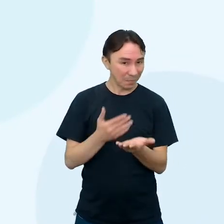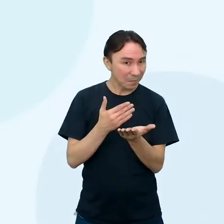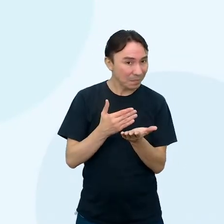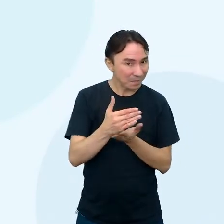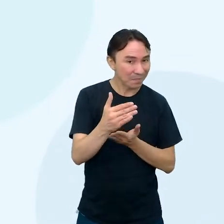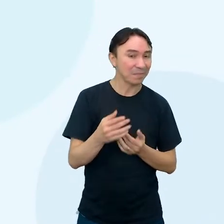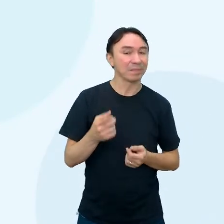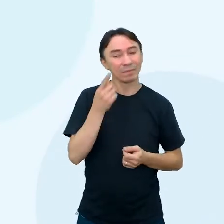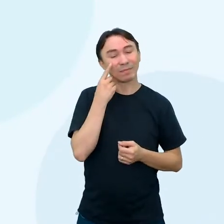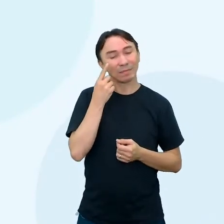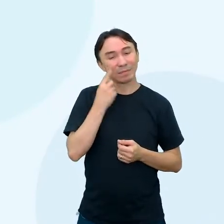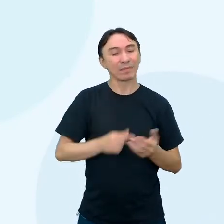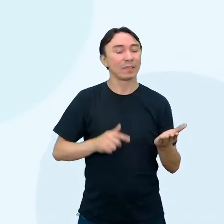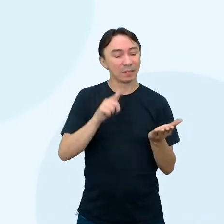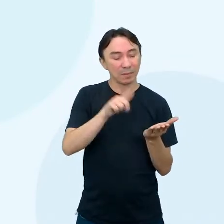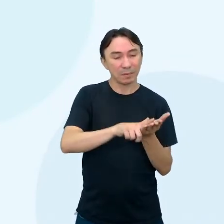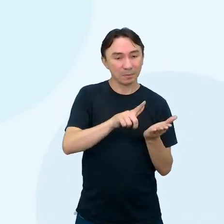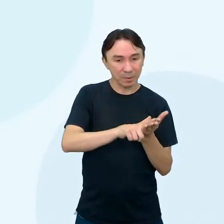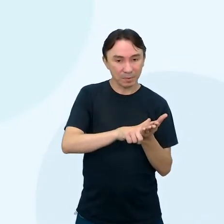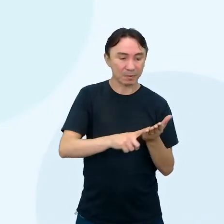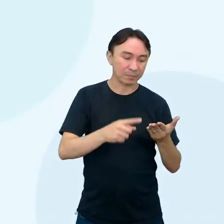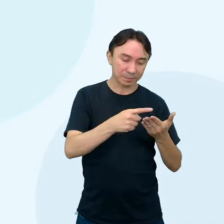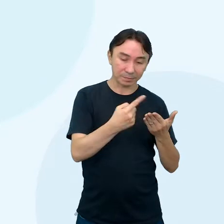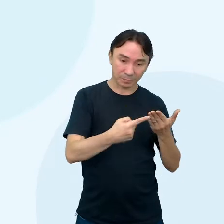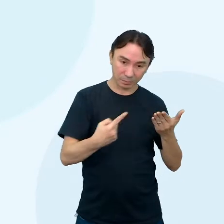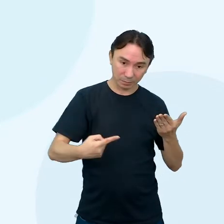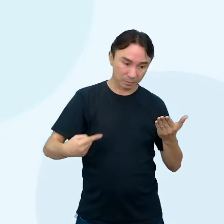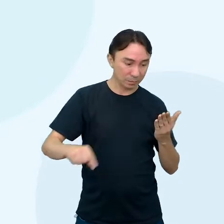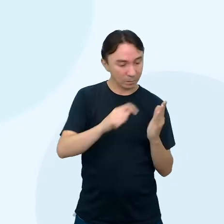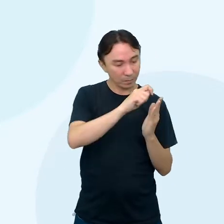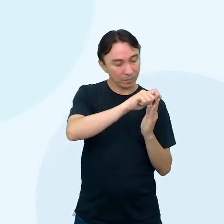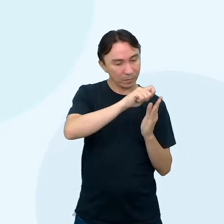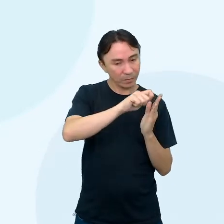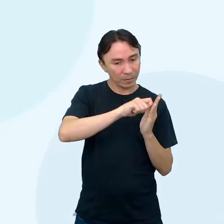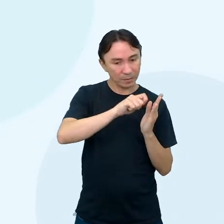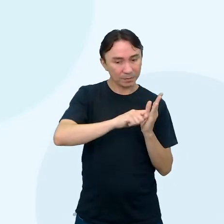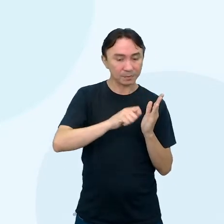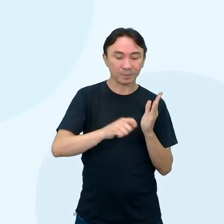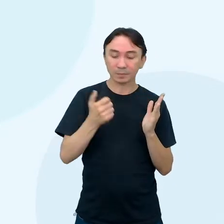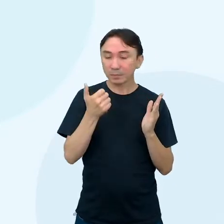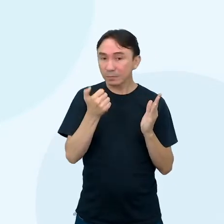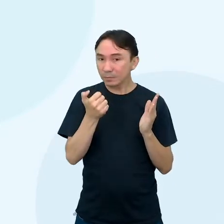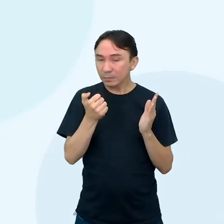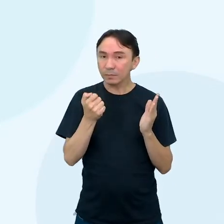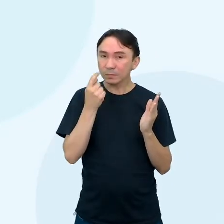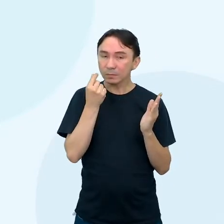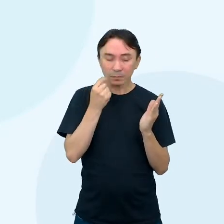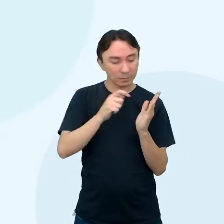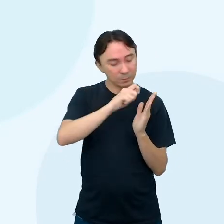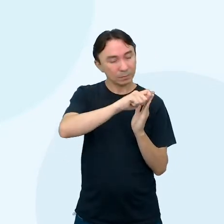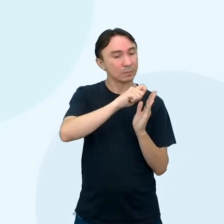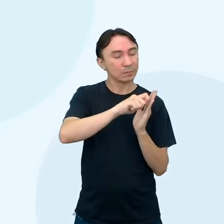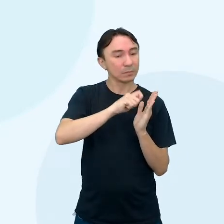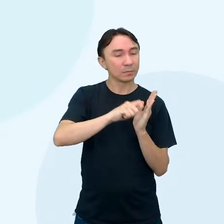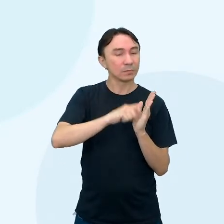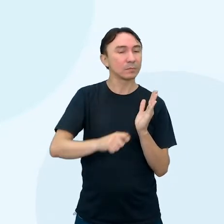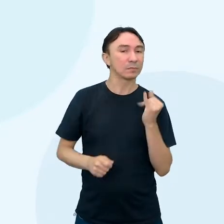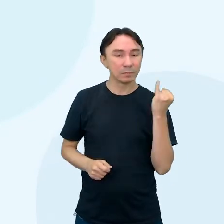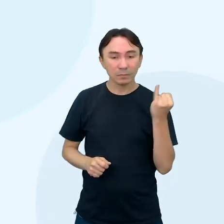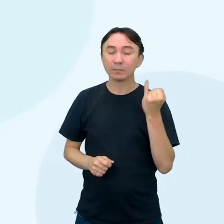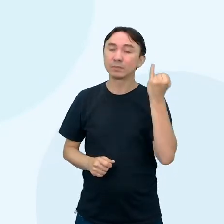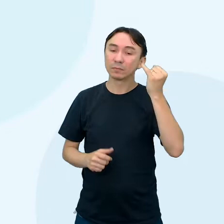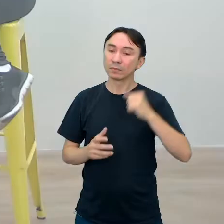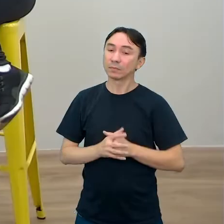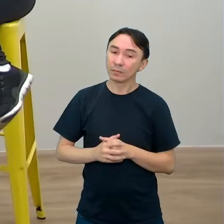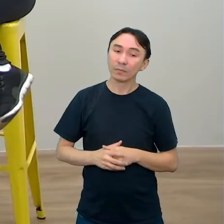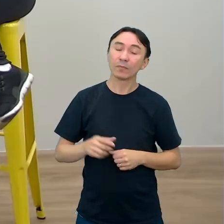o diário de bordo, que é importante fazer as nossas observações, anotações, e onde também, professora, começamos com